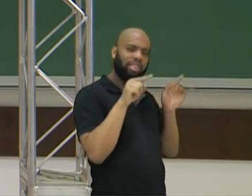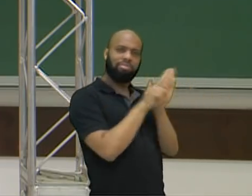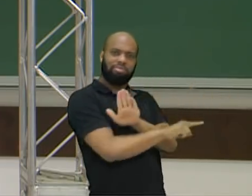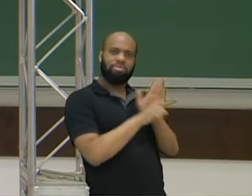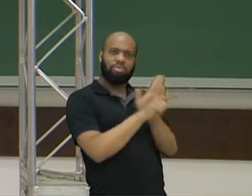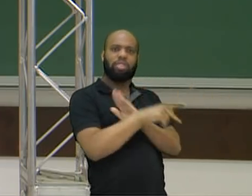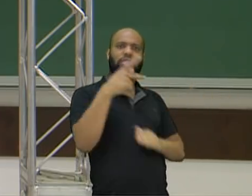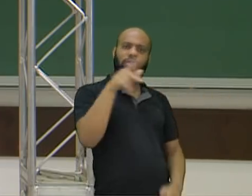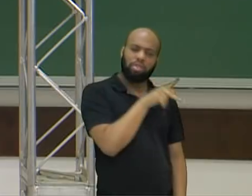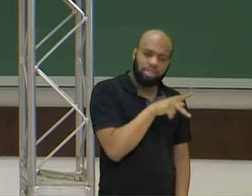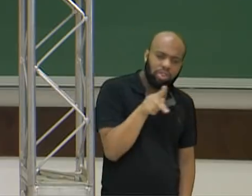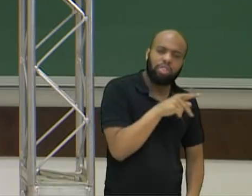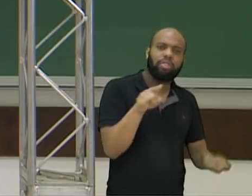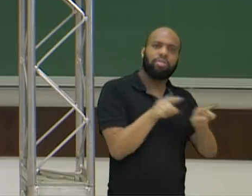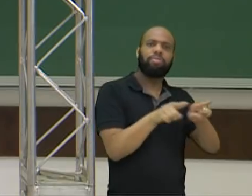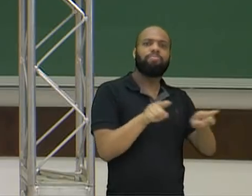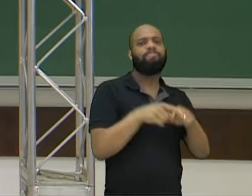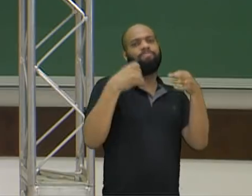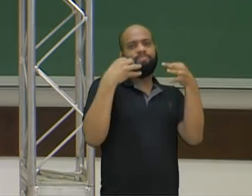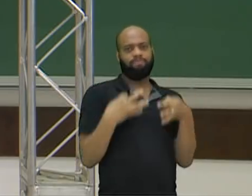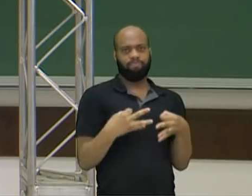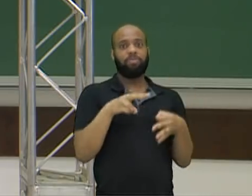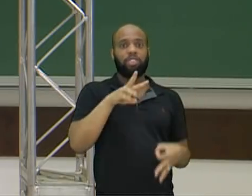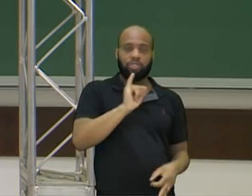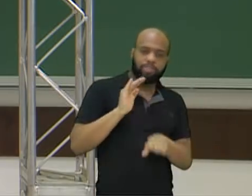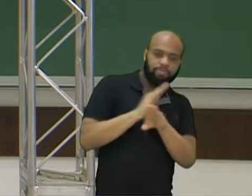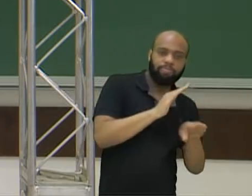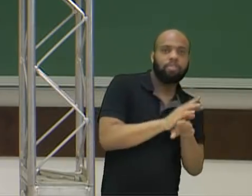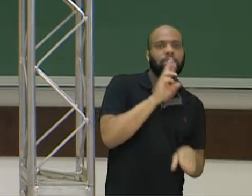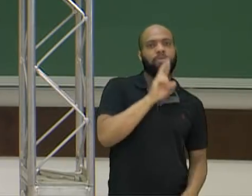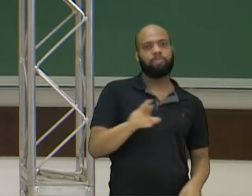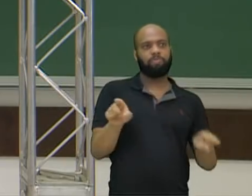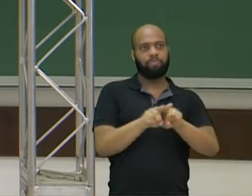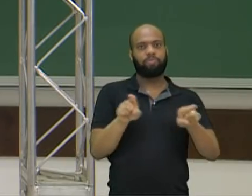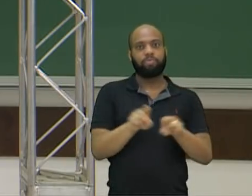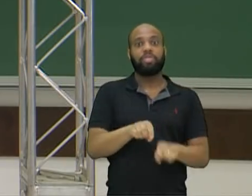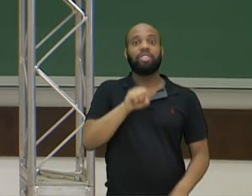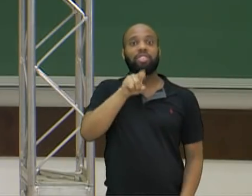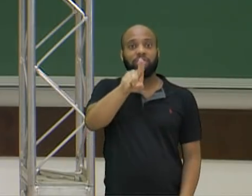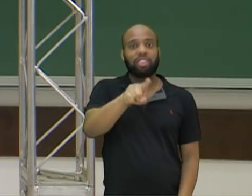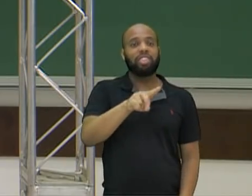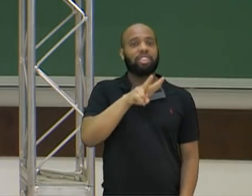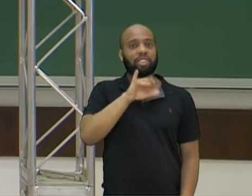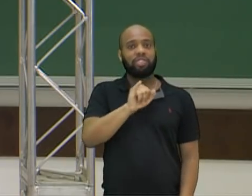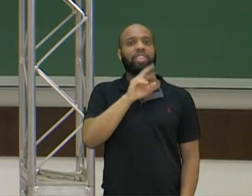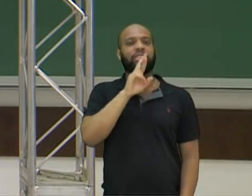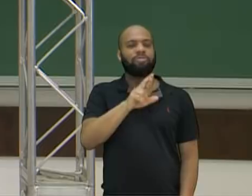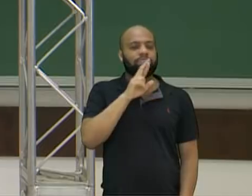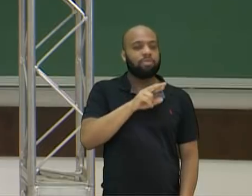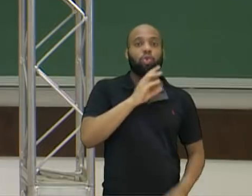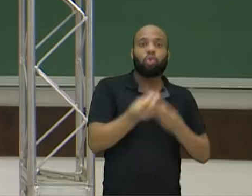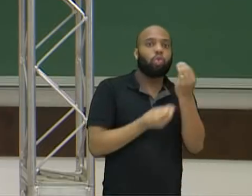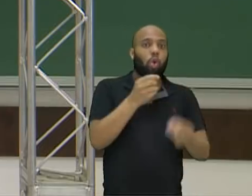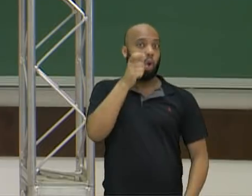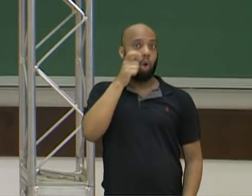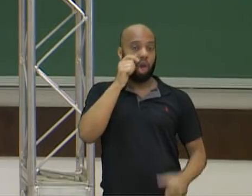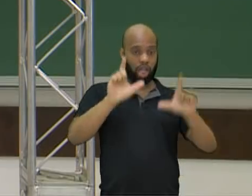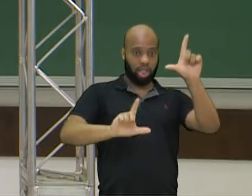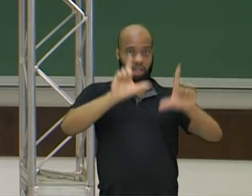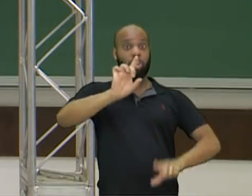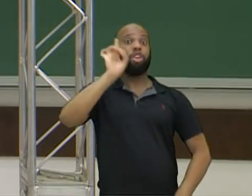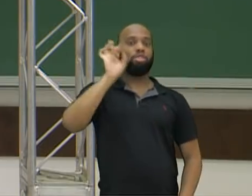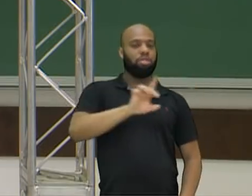o seu professor, que com certeza o teu professor vai te responder. Para aqueles alunos que estão assistindo às aulas